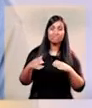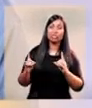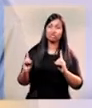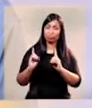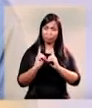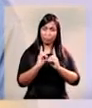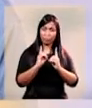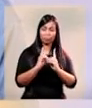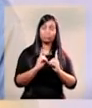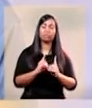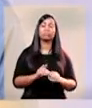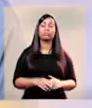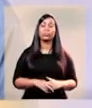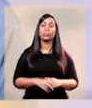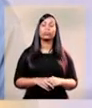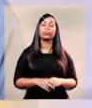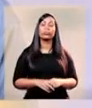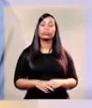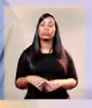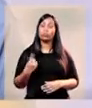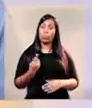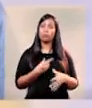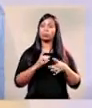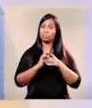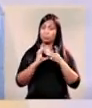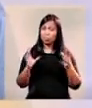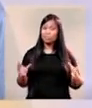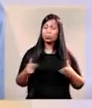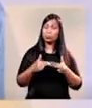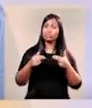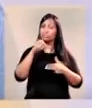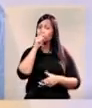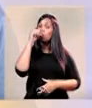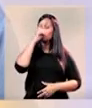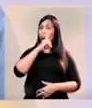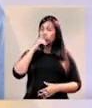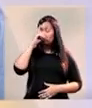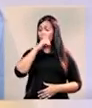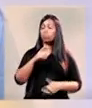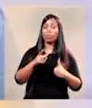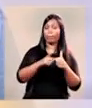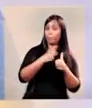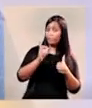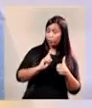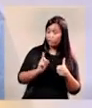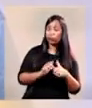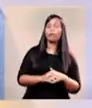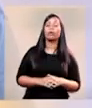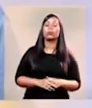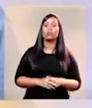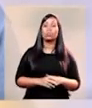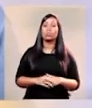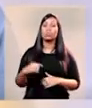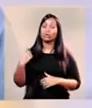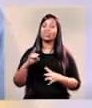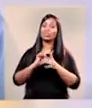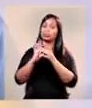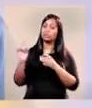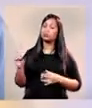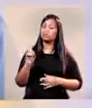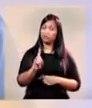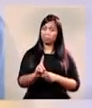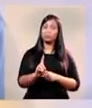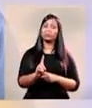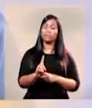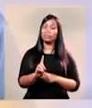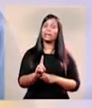processo de aproximação, nós até liberamos alguns finais de semana, lógico que não é no primeiro, né? Sim. Liberamos para